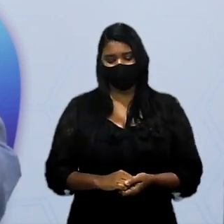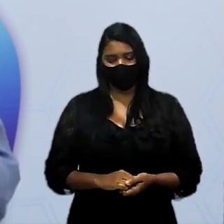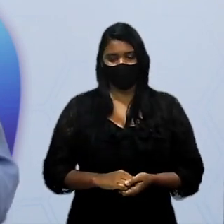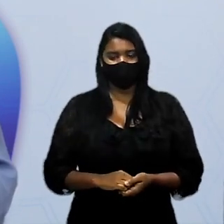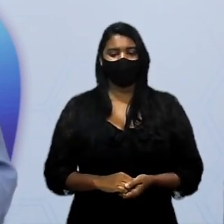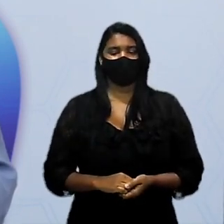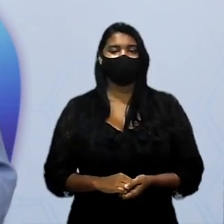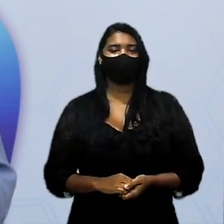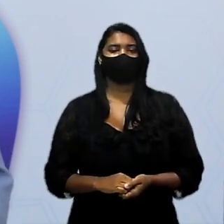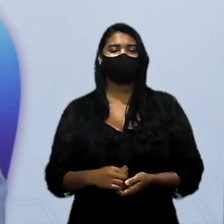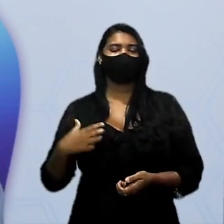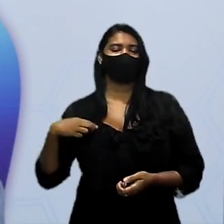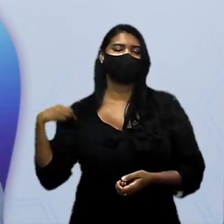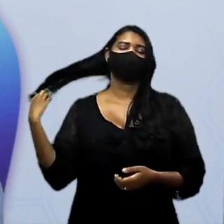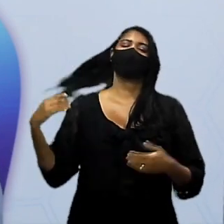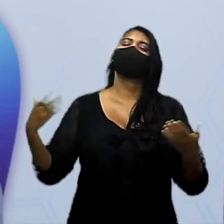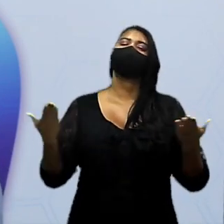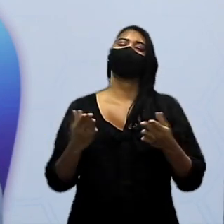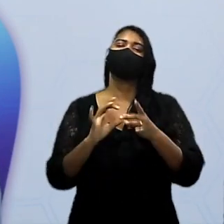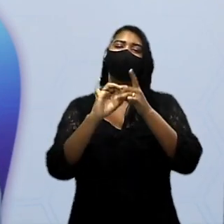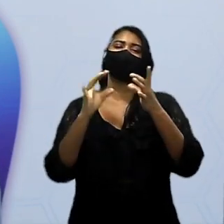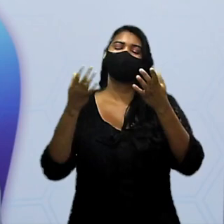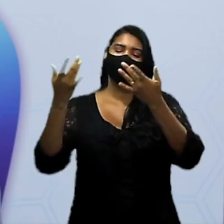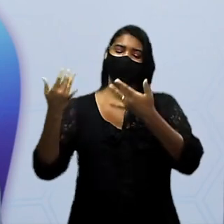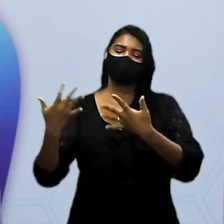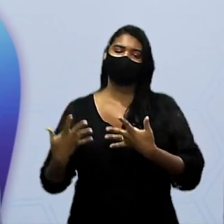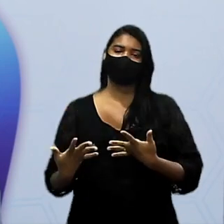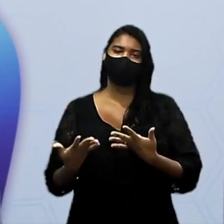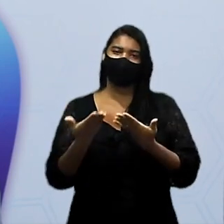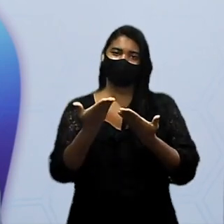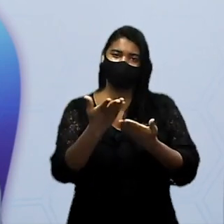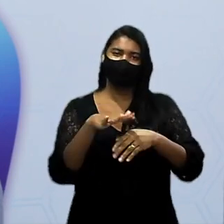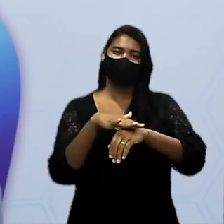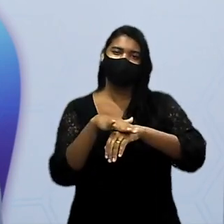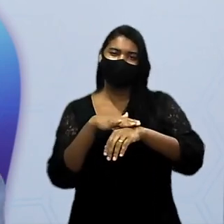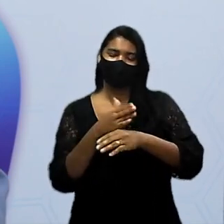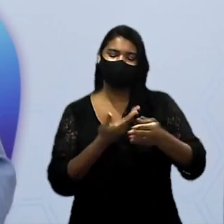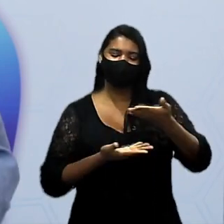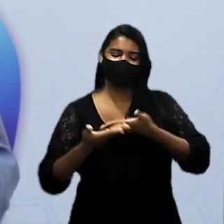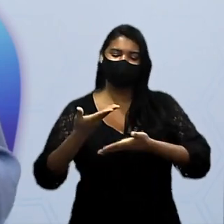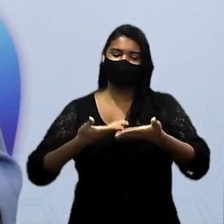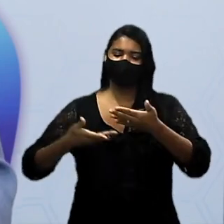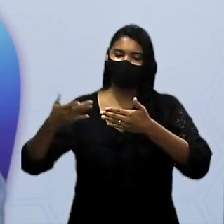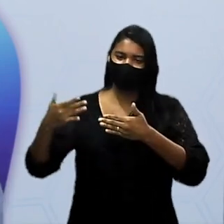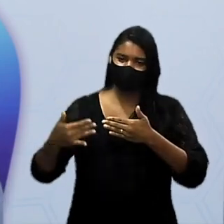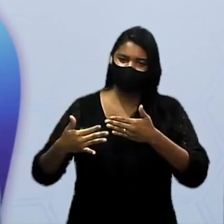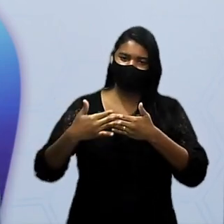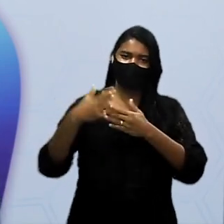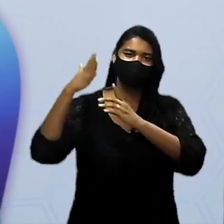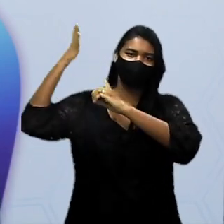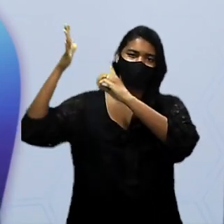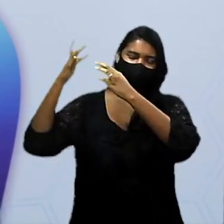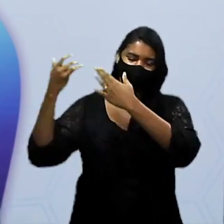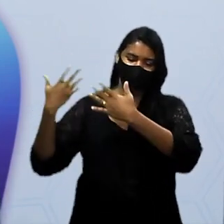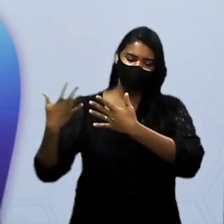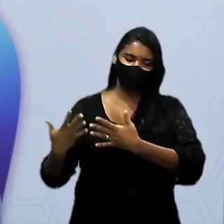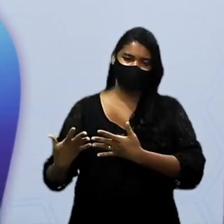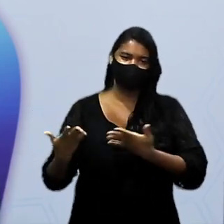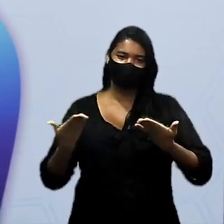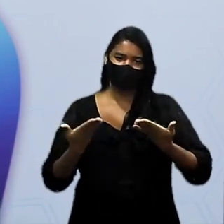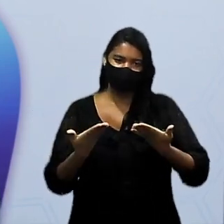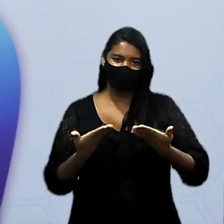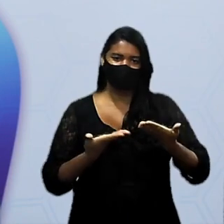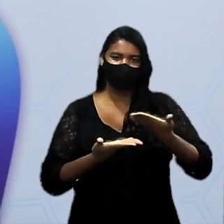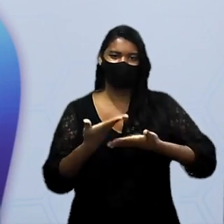sinto muito à vontade para poder conversar com vocês e espero que durante o transcorrer aqui da nossa conversa a gente